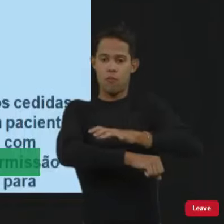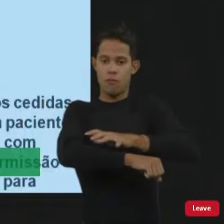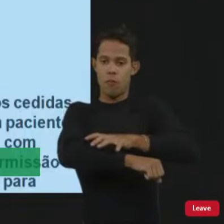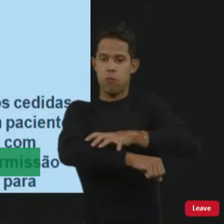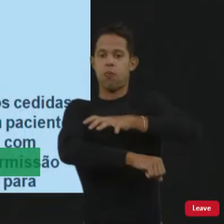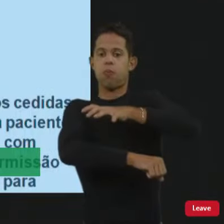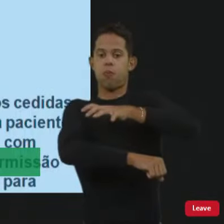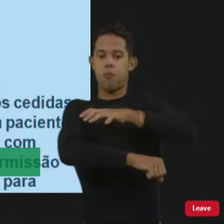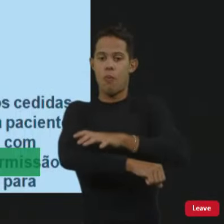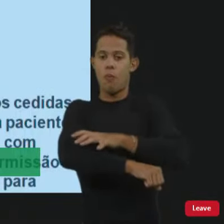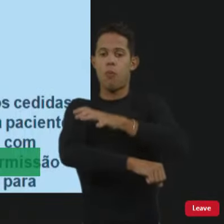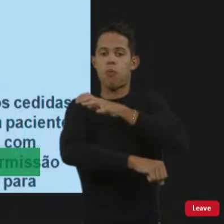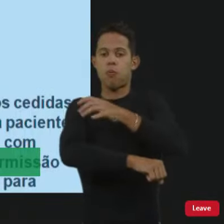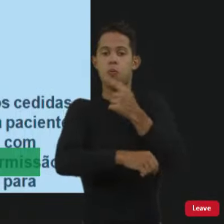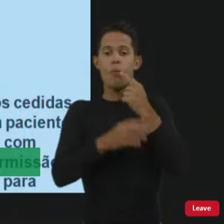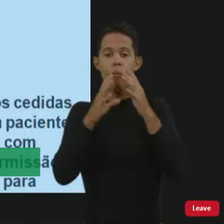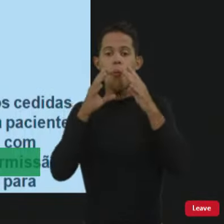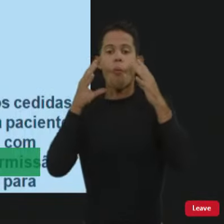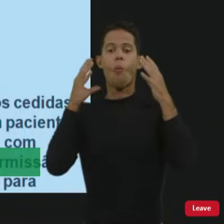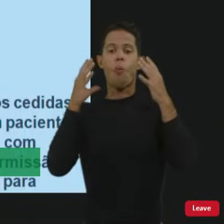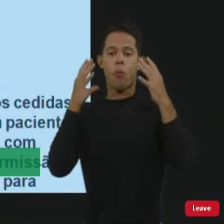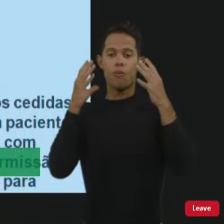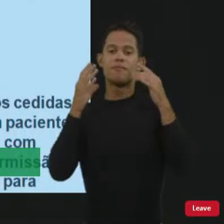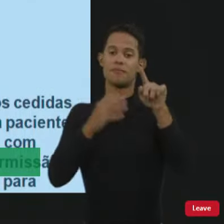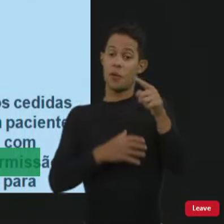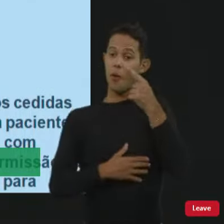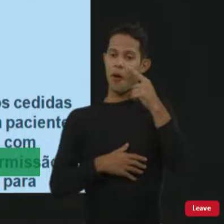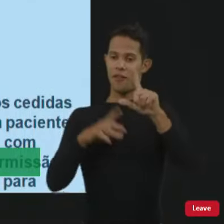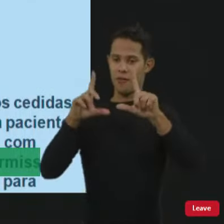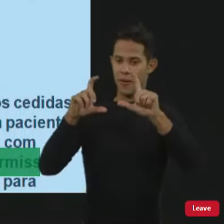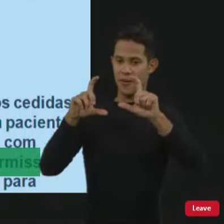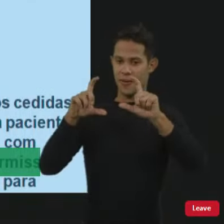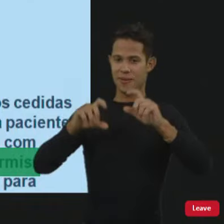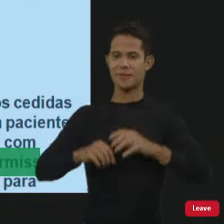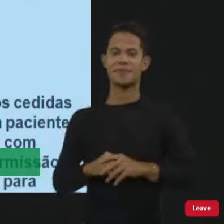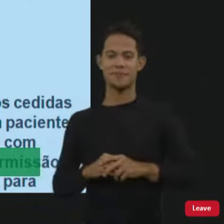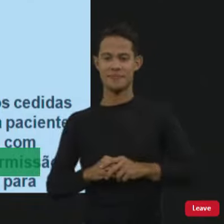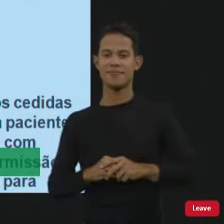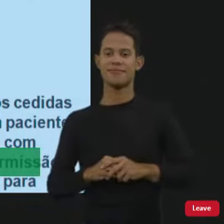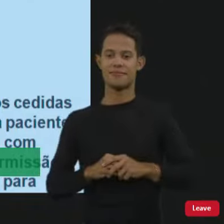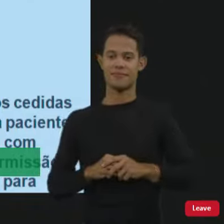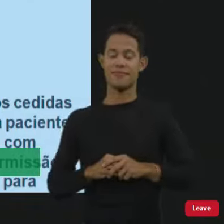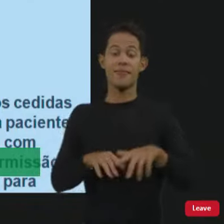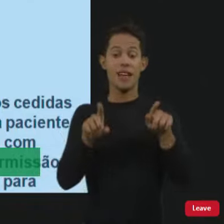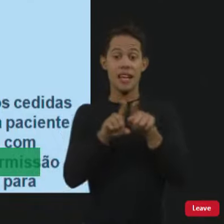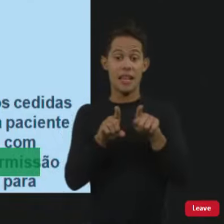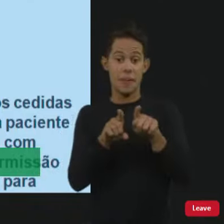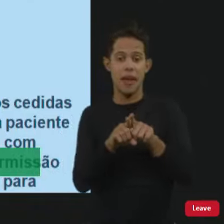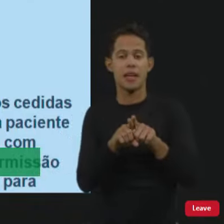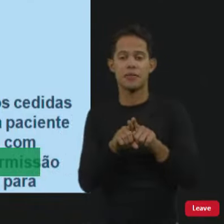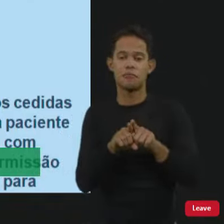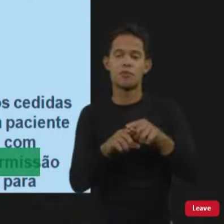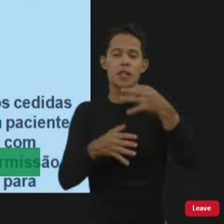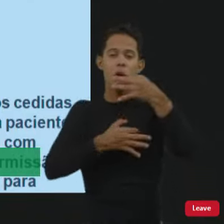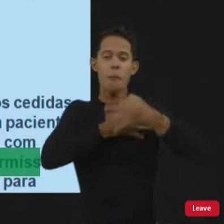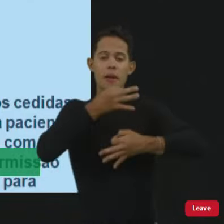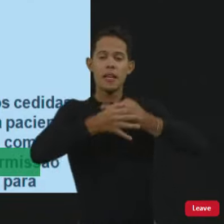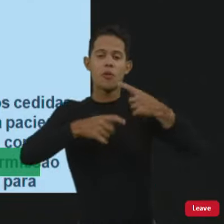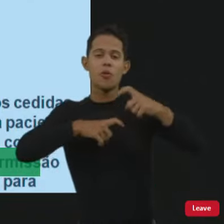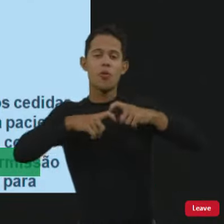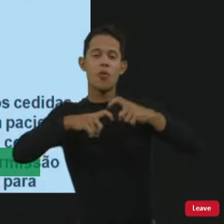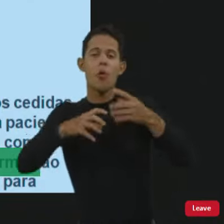até ser reabsorvido de novo, né? E, do ponto de vista clínico, então, como é que se manifesta o angedema?